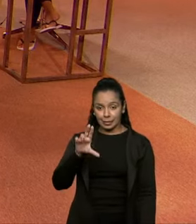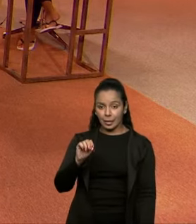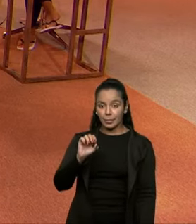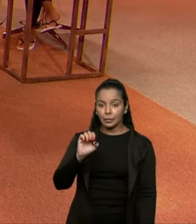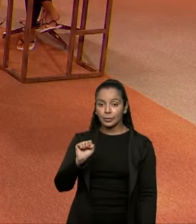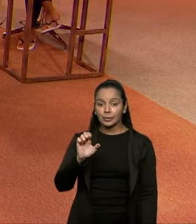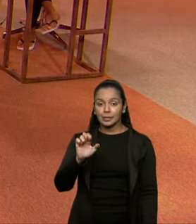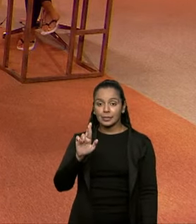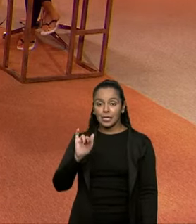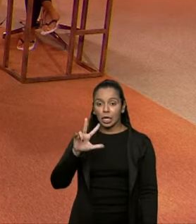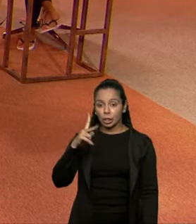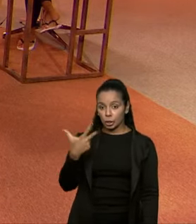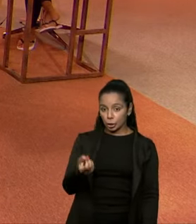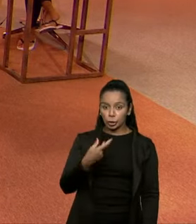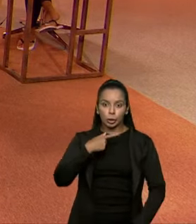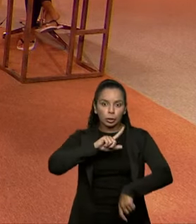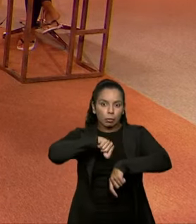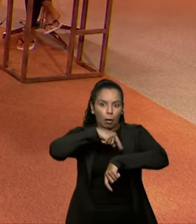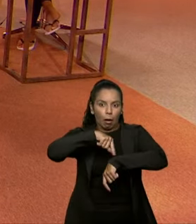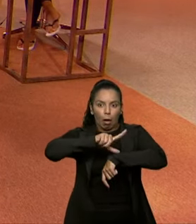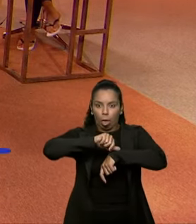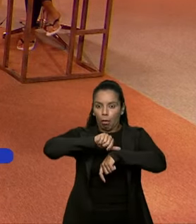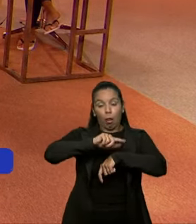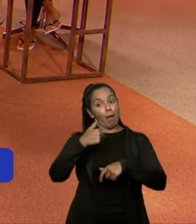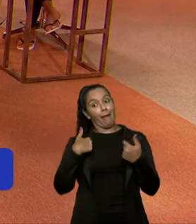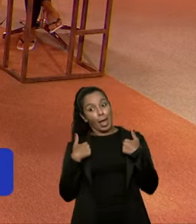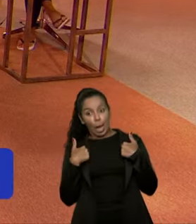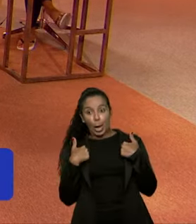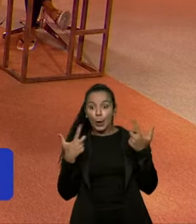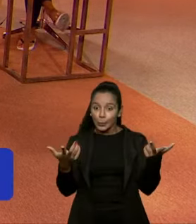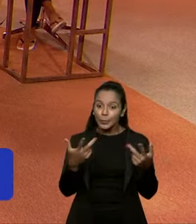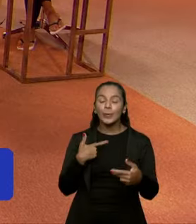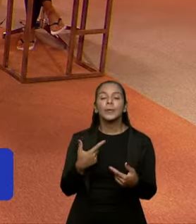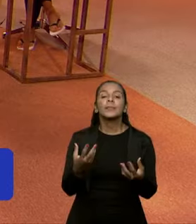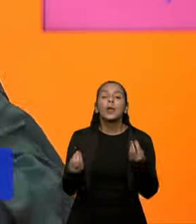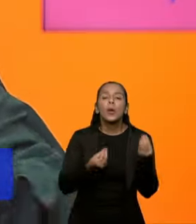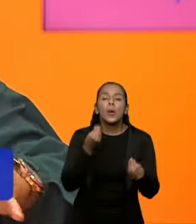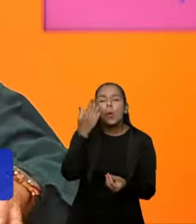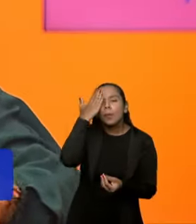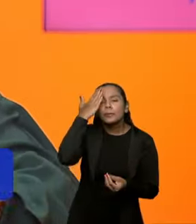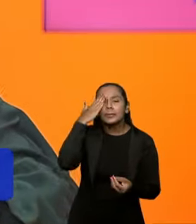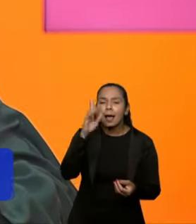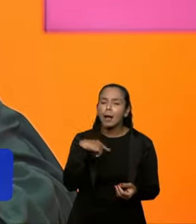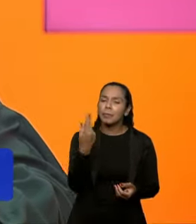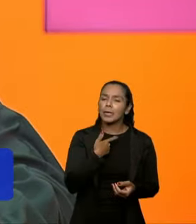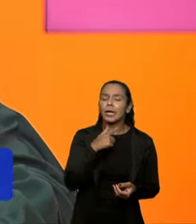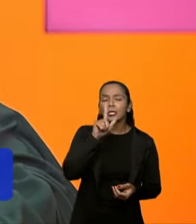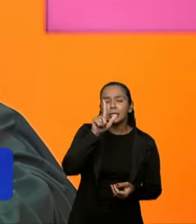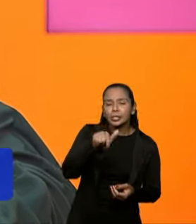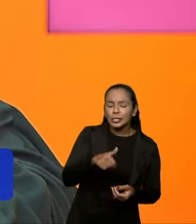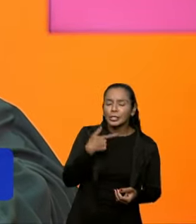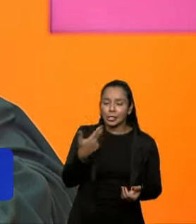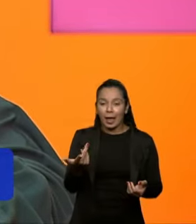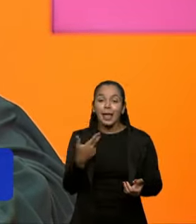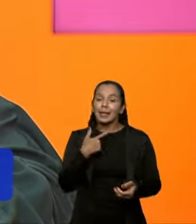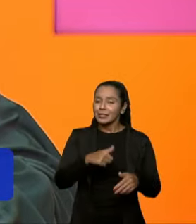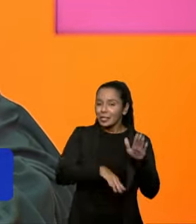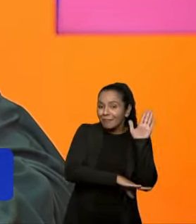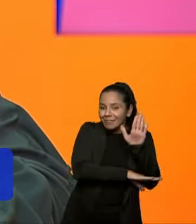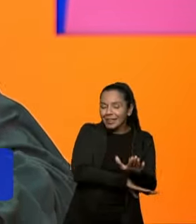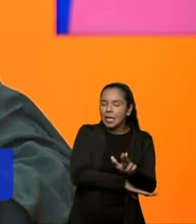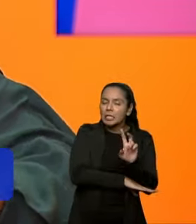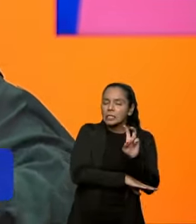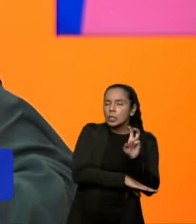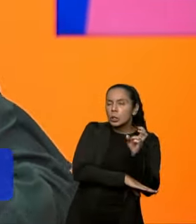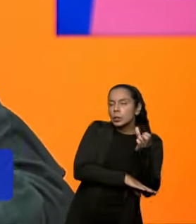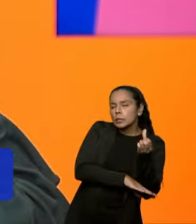Maltas Horas, gente. Então, eu sou mais... Como é que a gente sabe que é vespertino? Pô, vai chegando 5, 6 horas da tarde, da